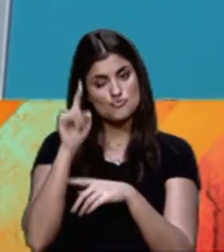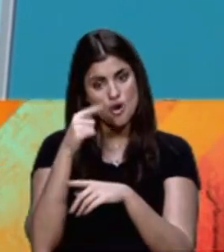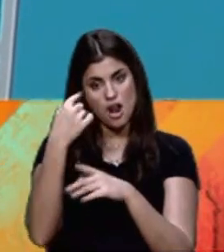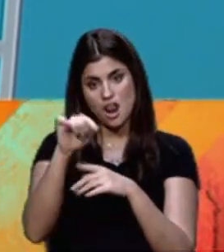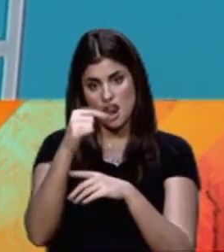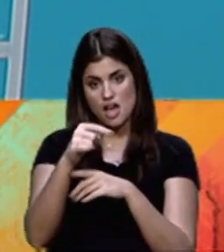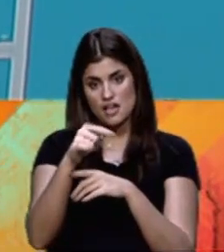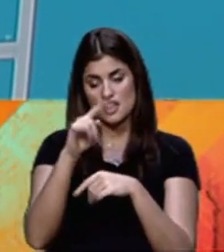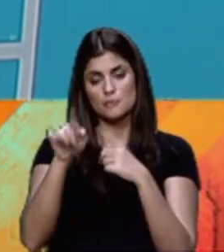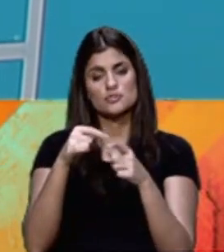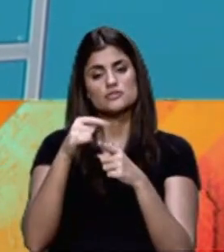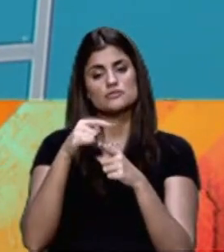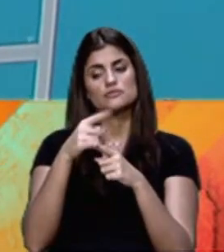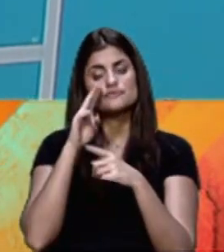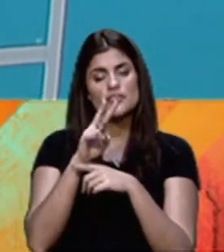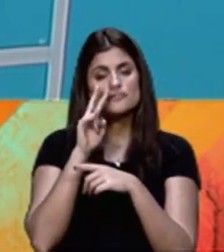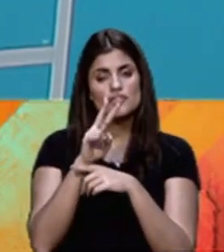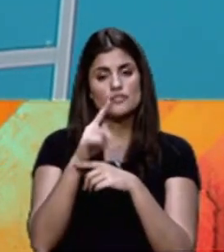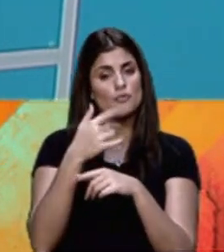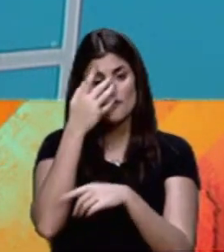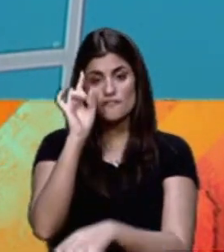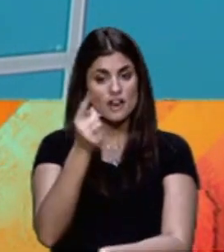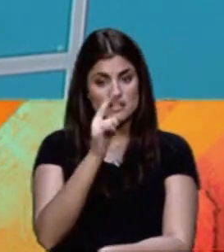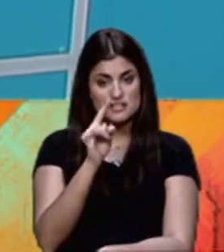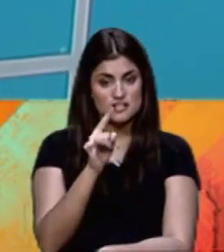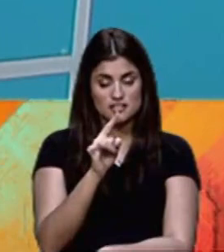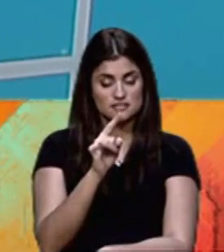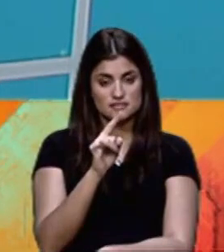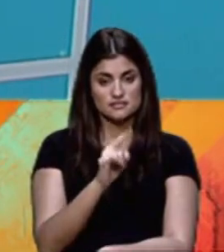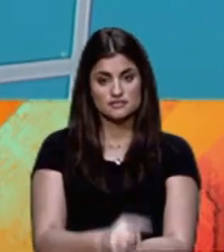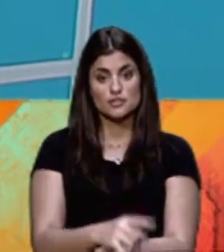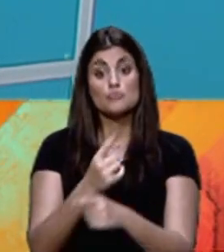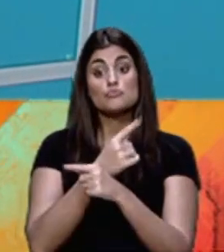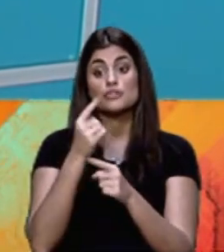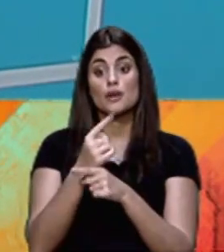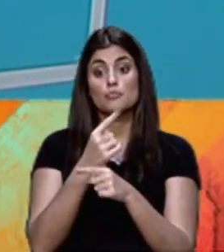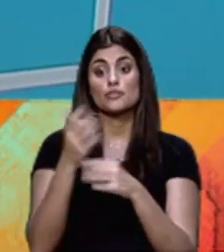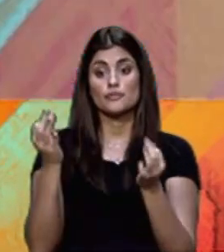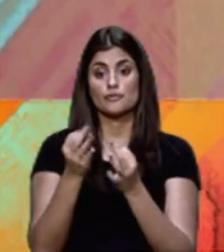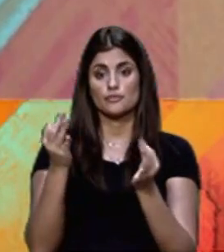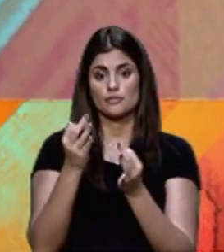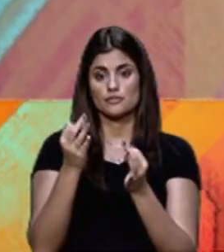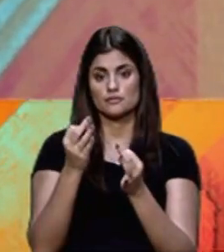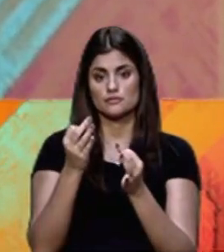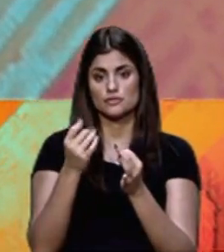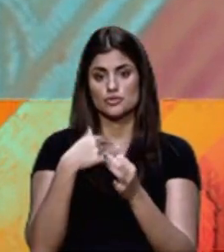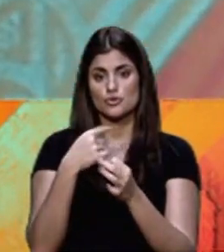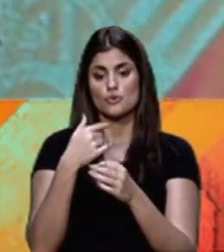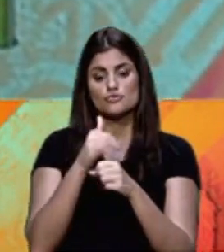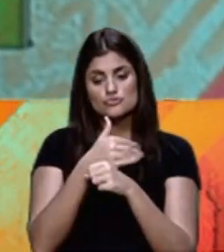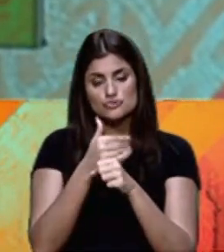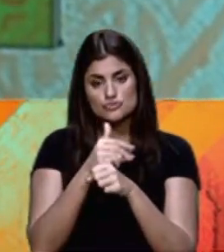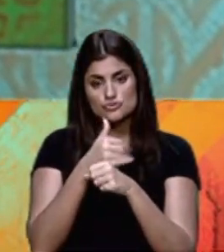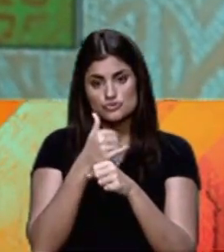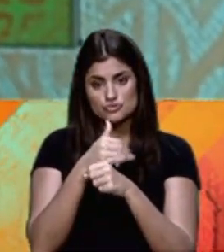eles andaram e não descobriram. Ai, não foi uma coisa fácil? Não foi uma coisa fácil. Mas porquê? Porque, de facto, quando eu digo picar